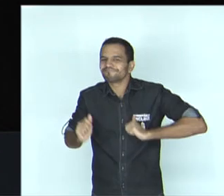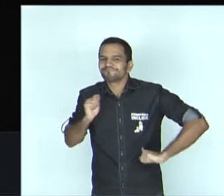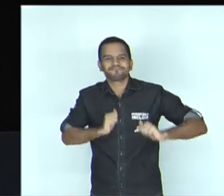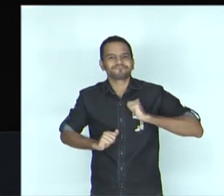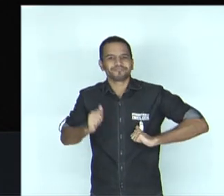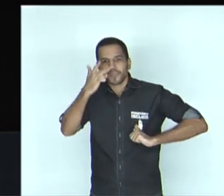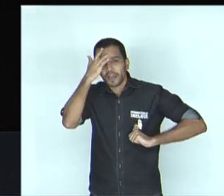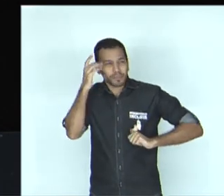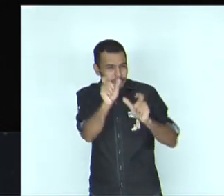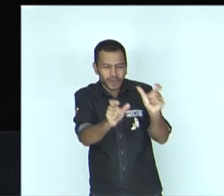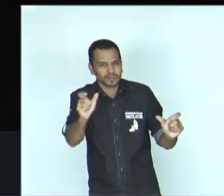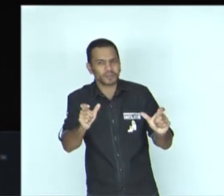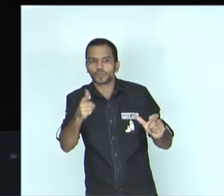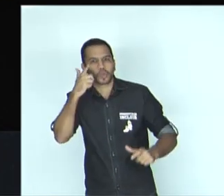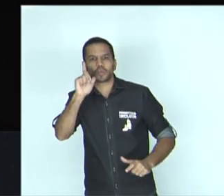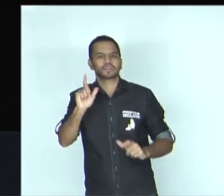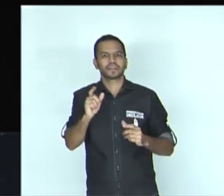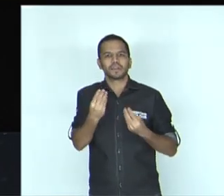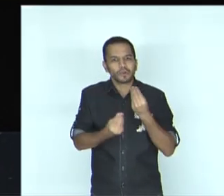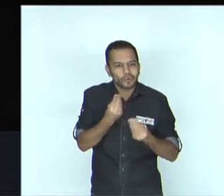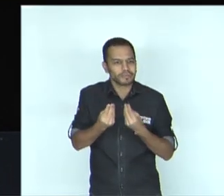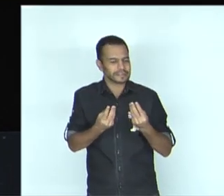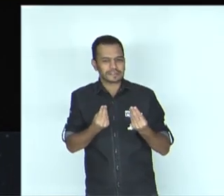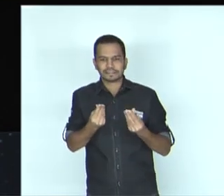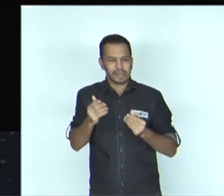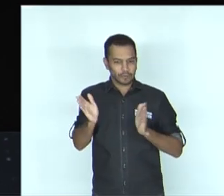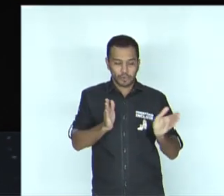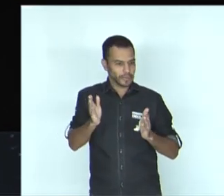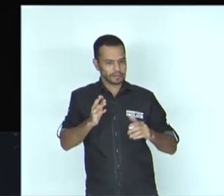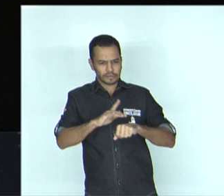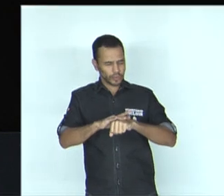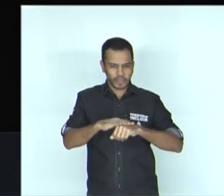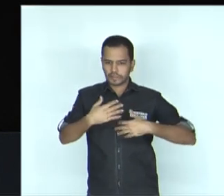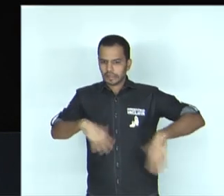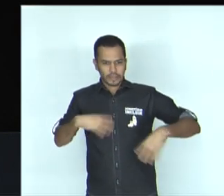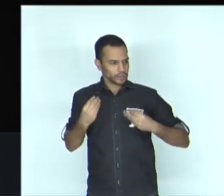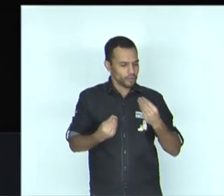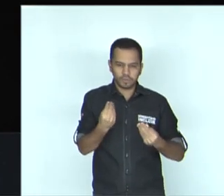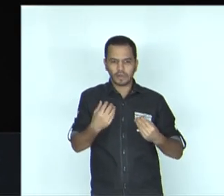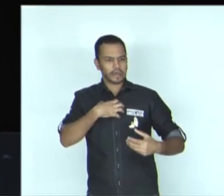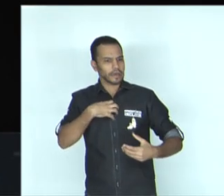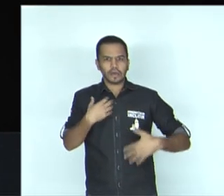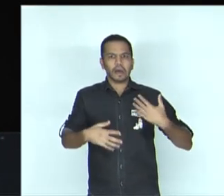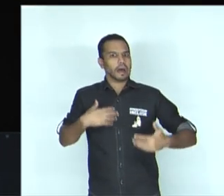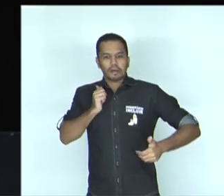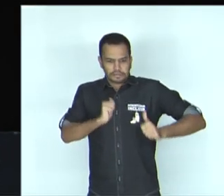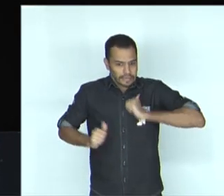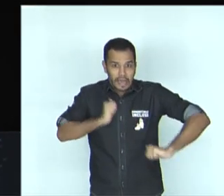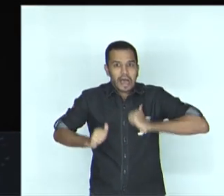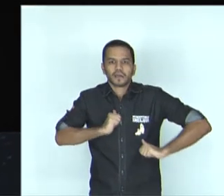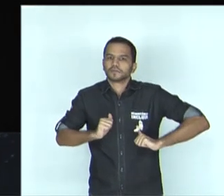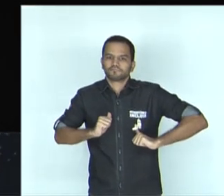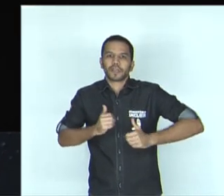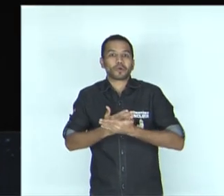administrar a realidade do momento que vivem. Queridos, existe até uma ansiedade saudável, que